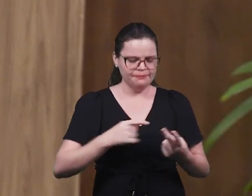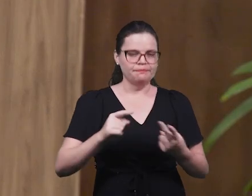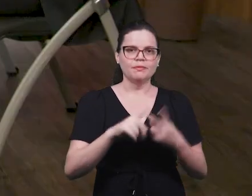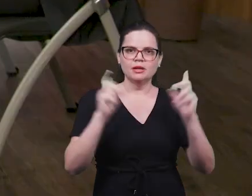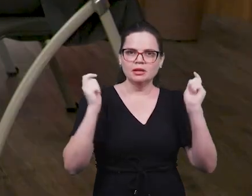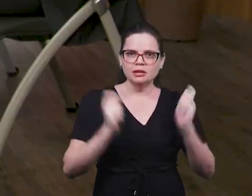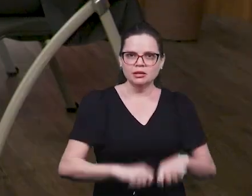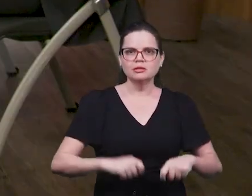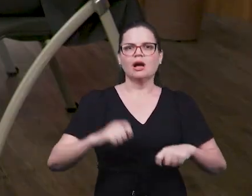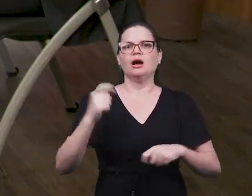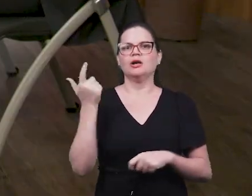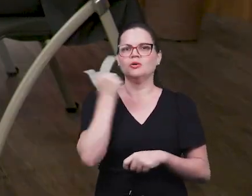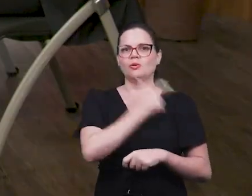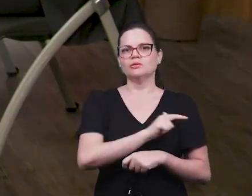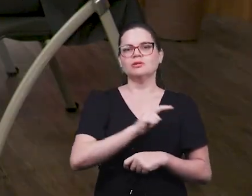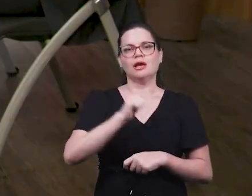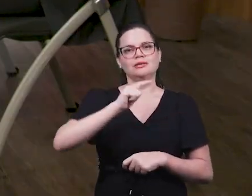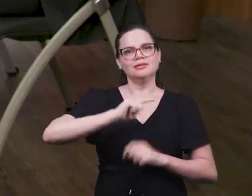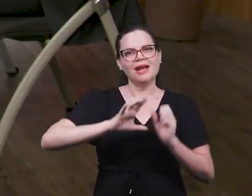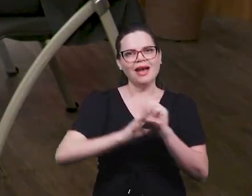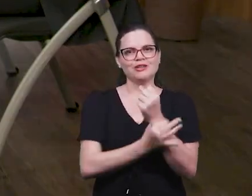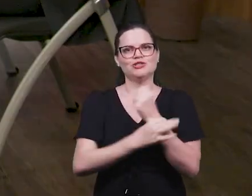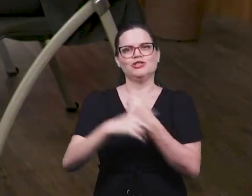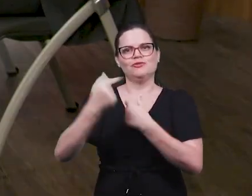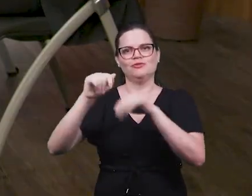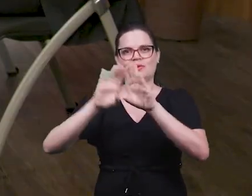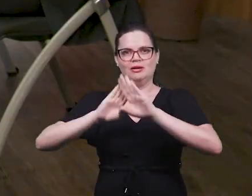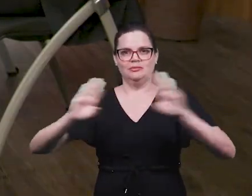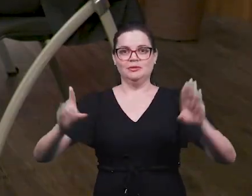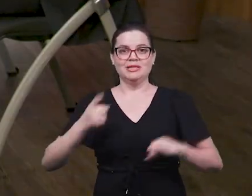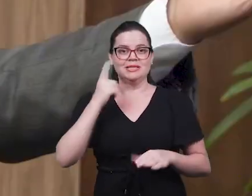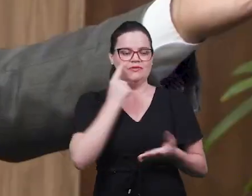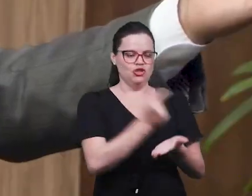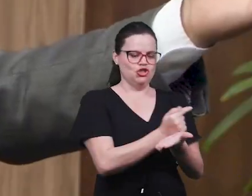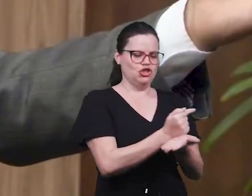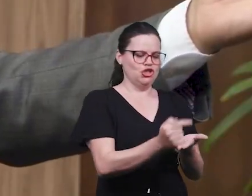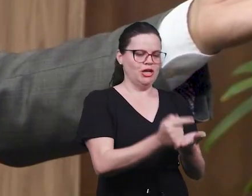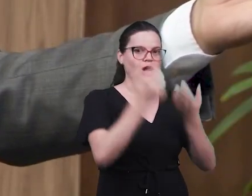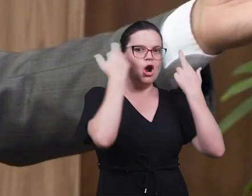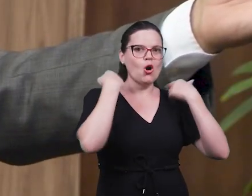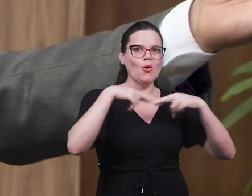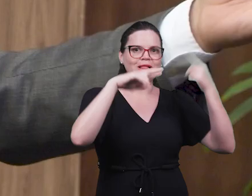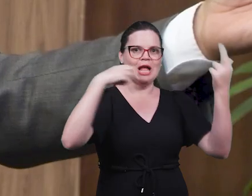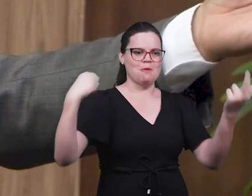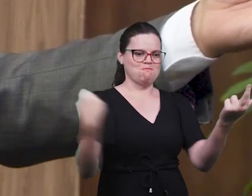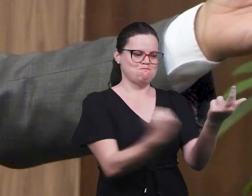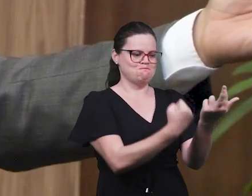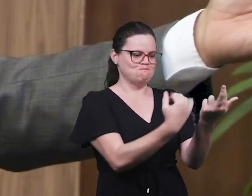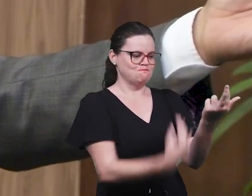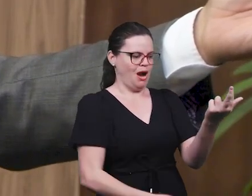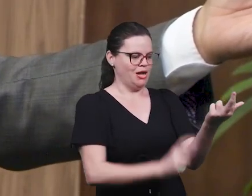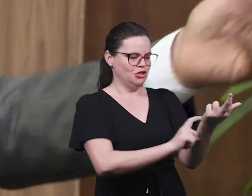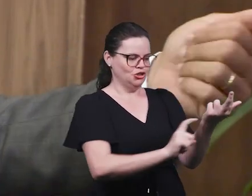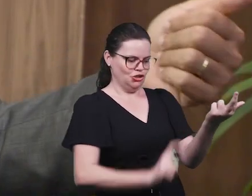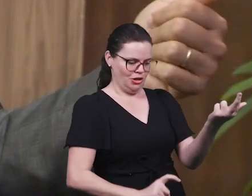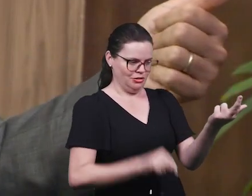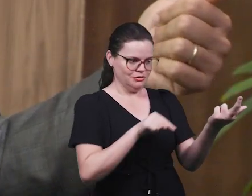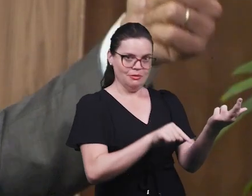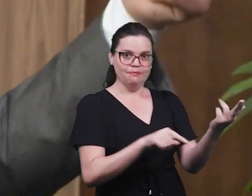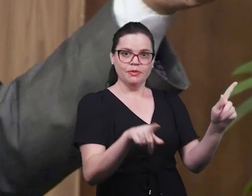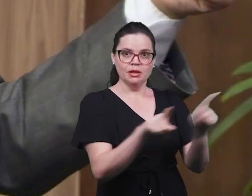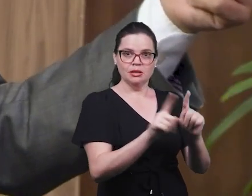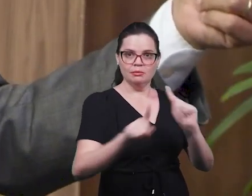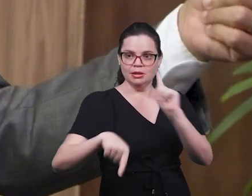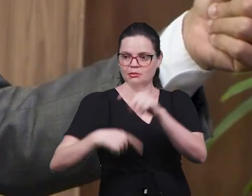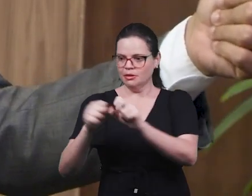Velho Testamento, desde o Antigo Testamento. Você vai ver o sangue do Cordeiro em Gênesis e em Apocalipse. O Cordeiro volta a aparecer. Então você